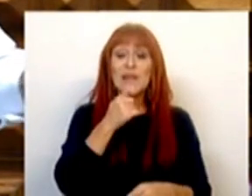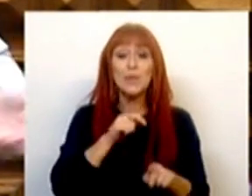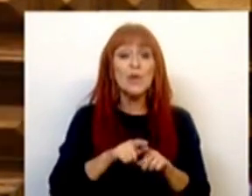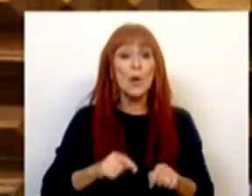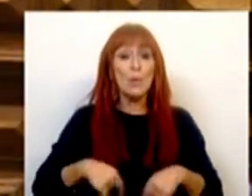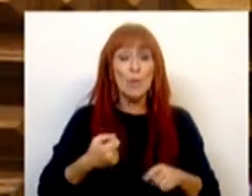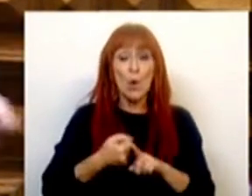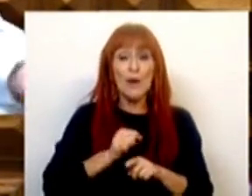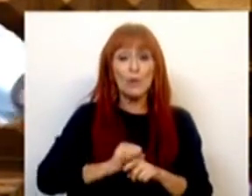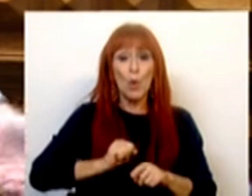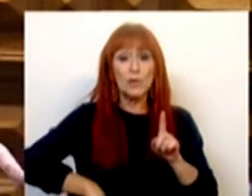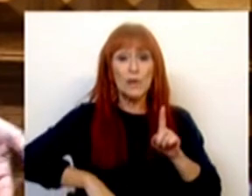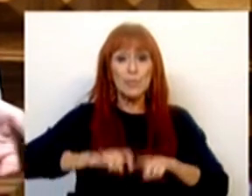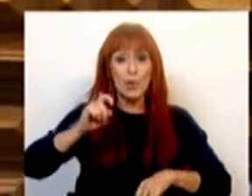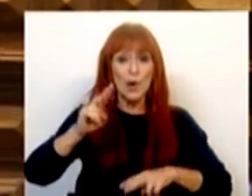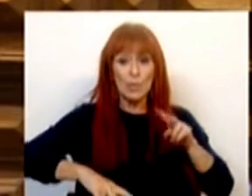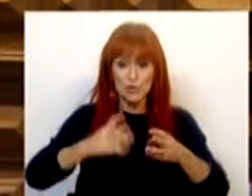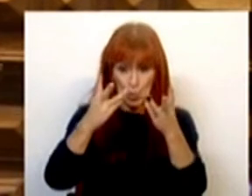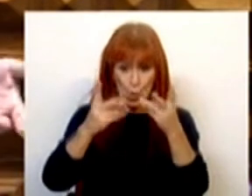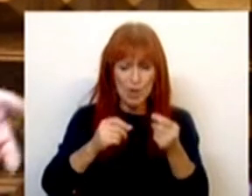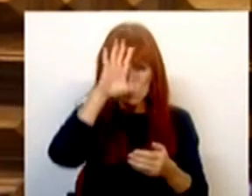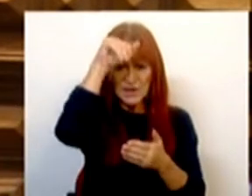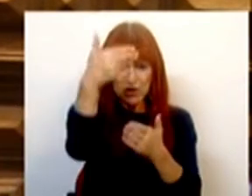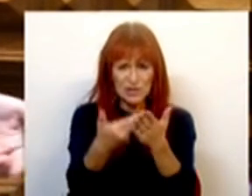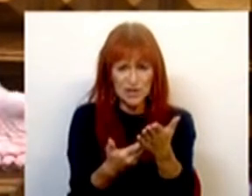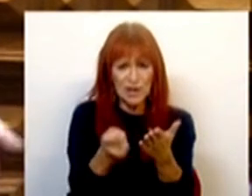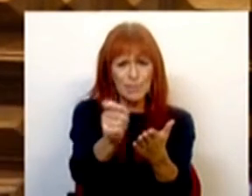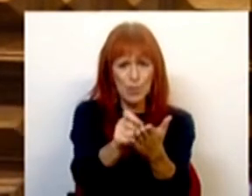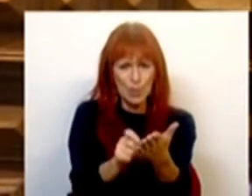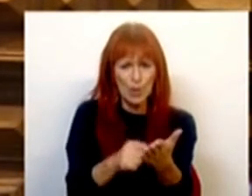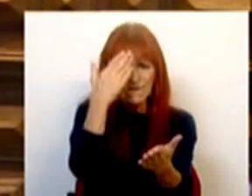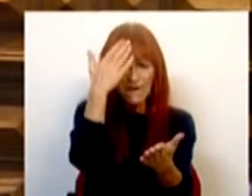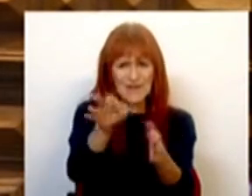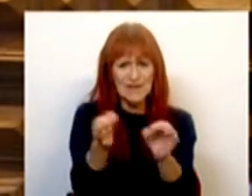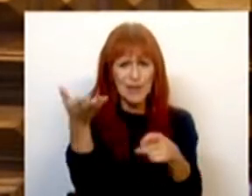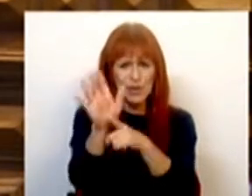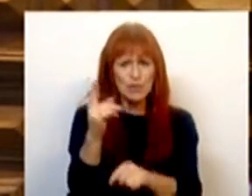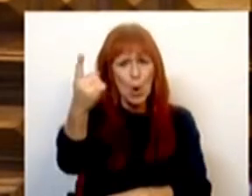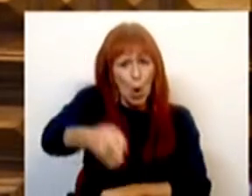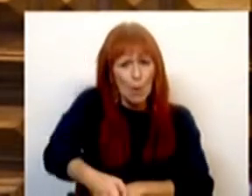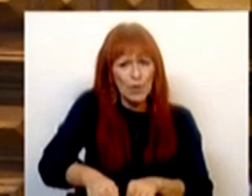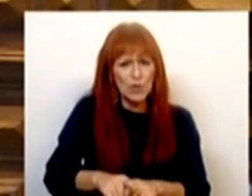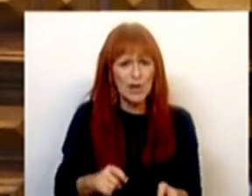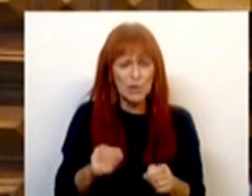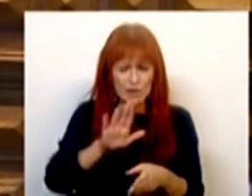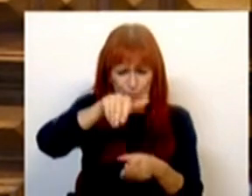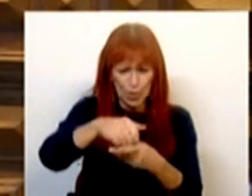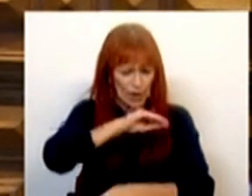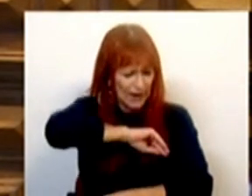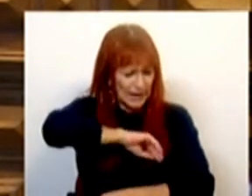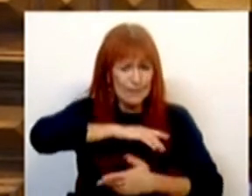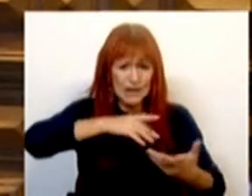o próprio combate à evasão fiscal, ainda no Orçamento de Estado, contemplámos medidas que o preveem, como por exemplo a obrigação de incluir